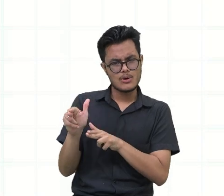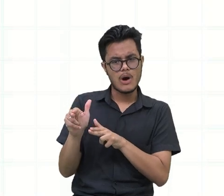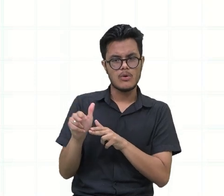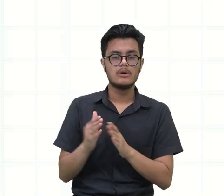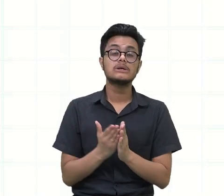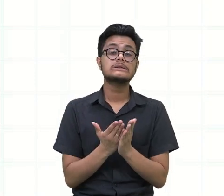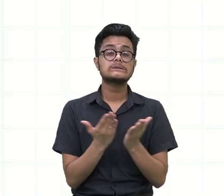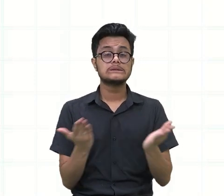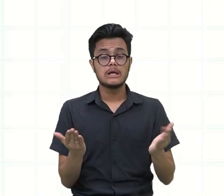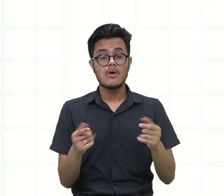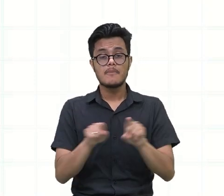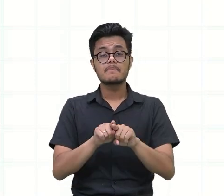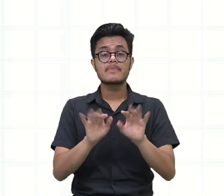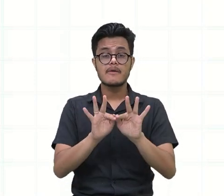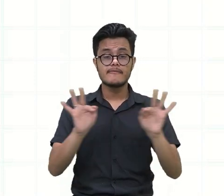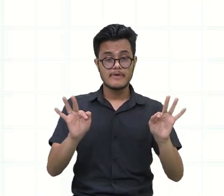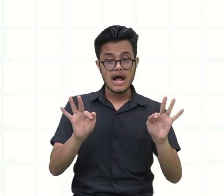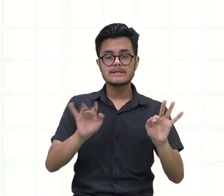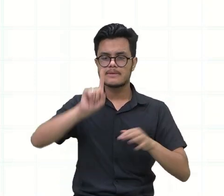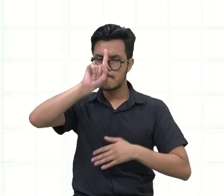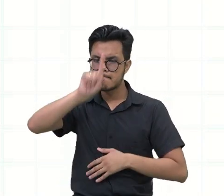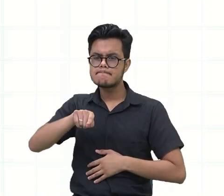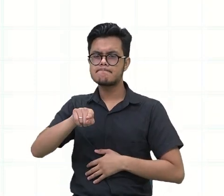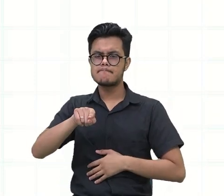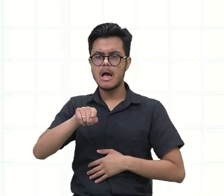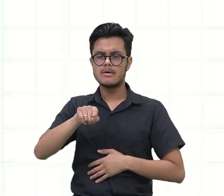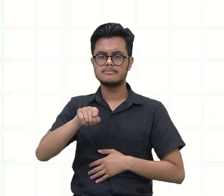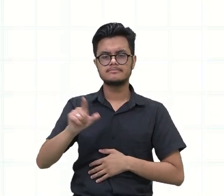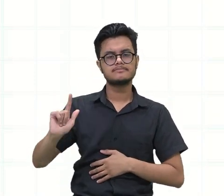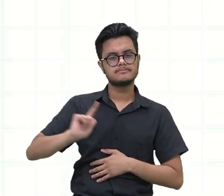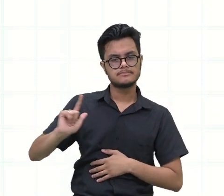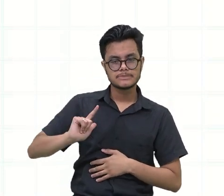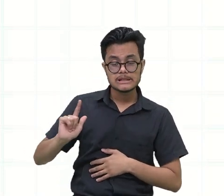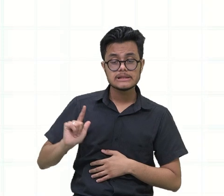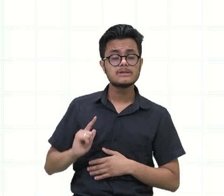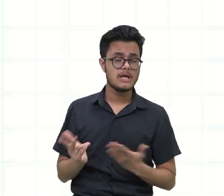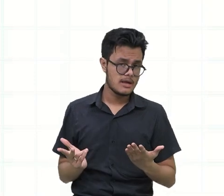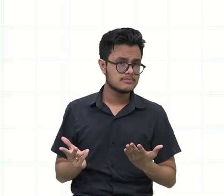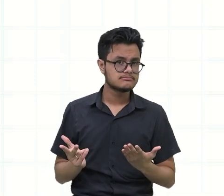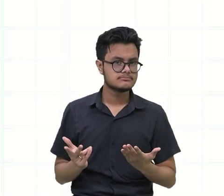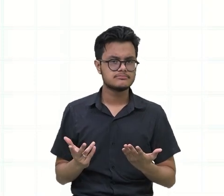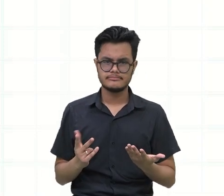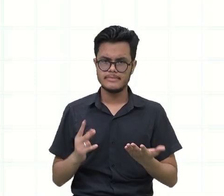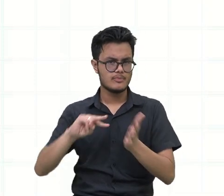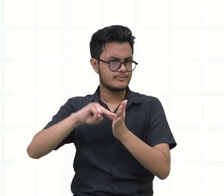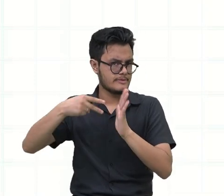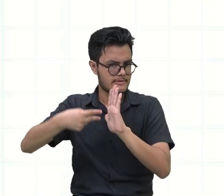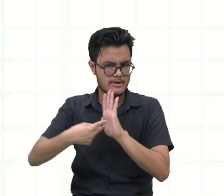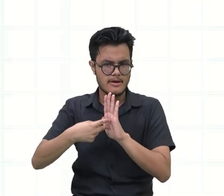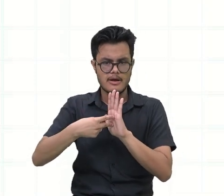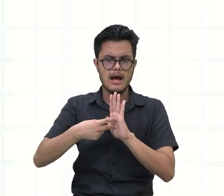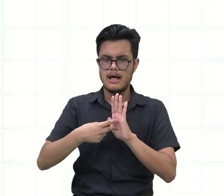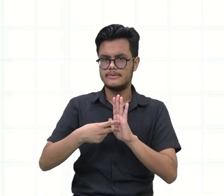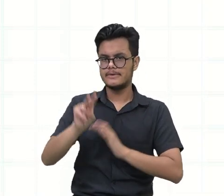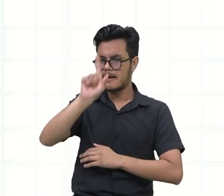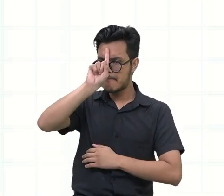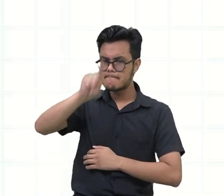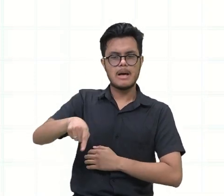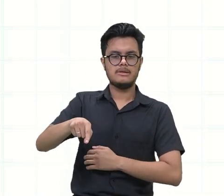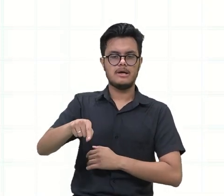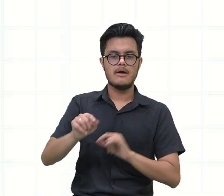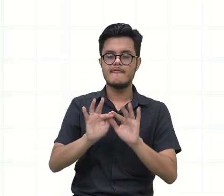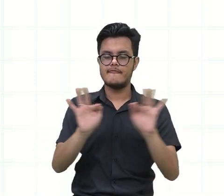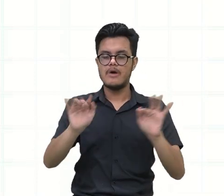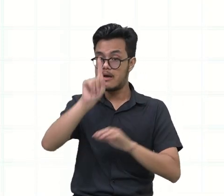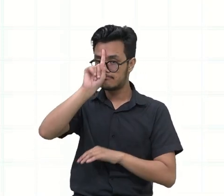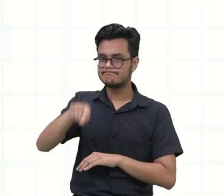Então, as frases imperativas, elas vão expressar, elas vão ter esse sentido, né? Muitas vezes de ordem,